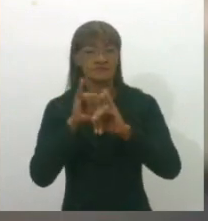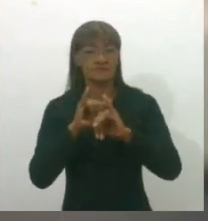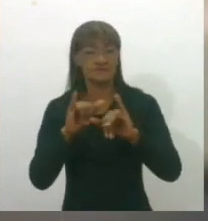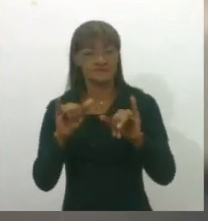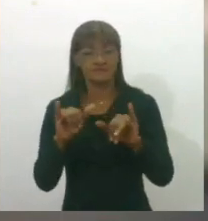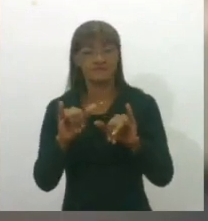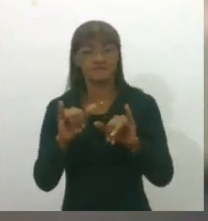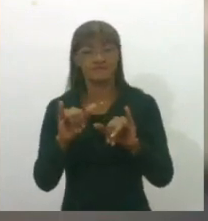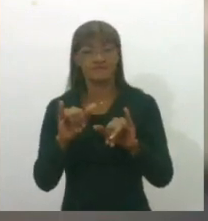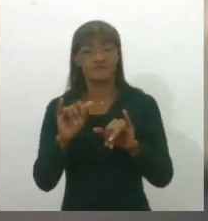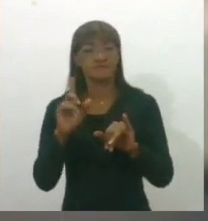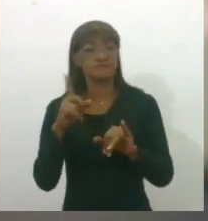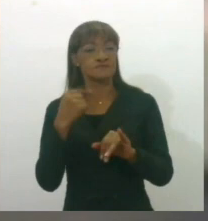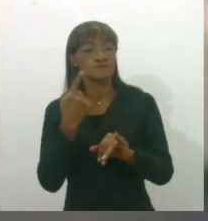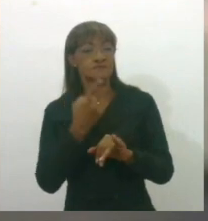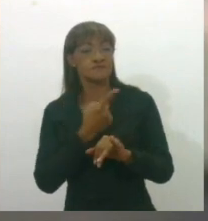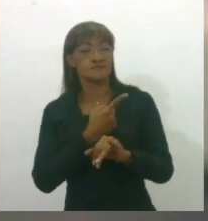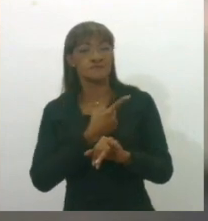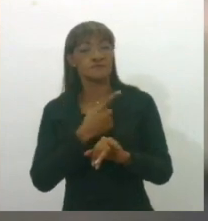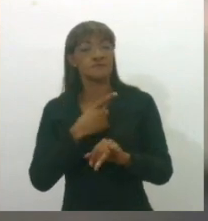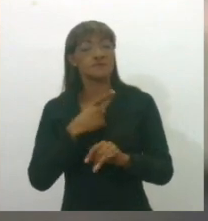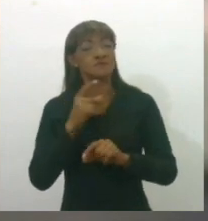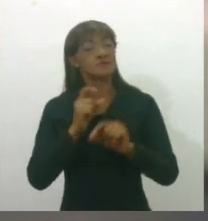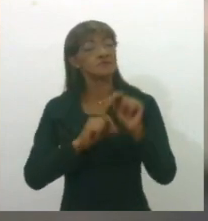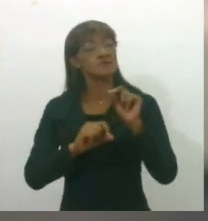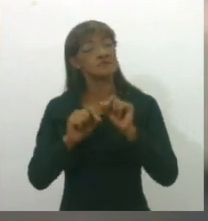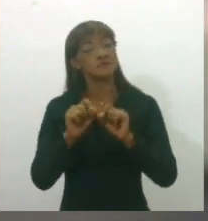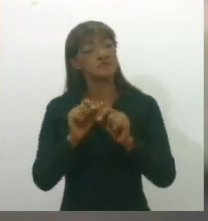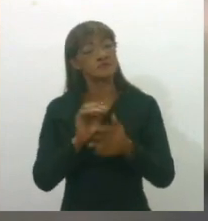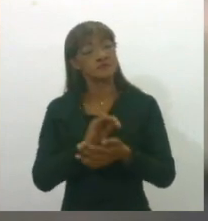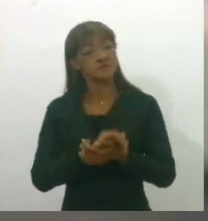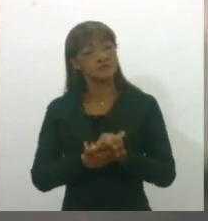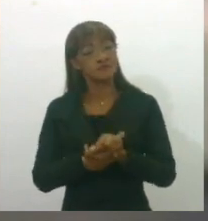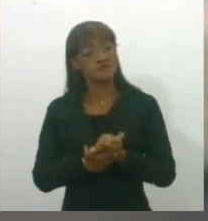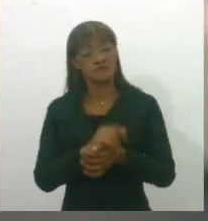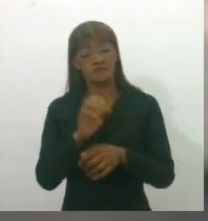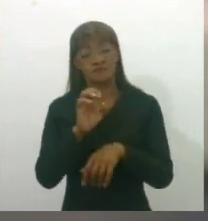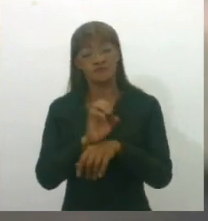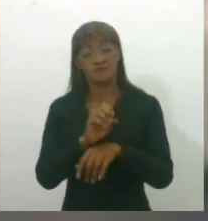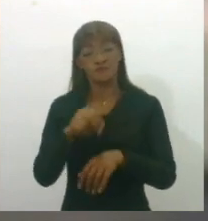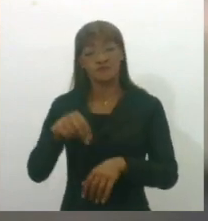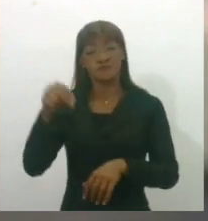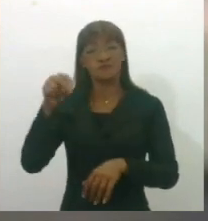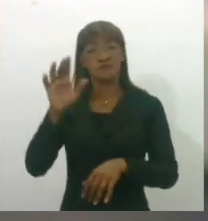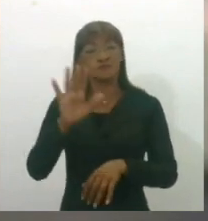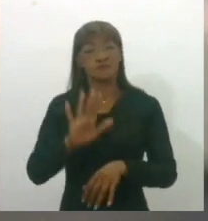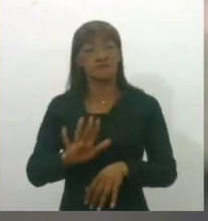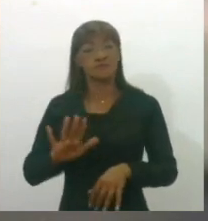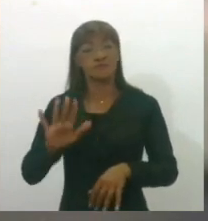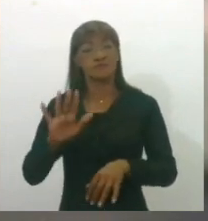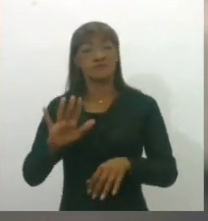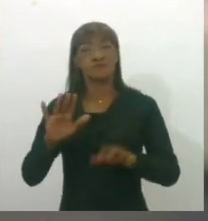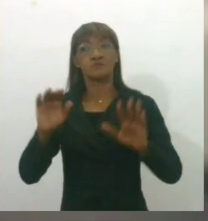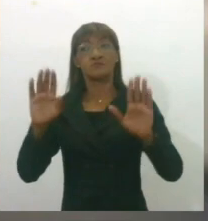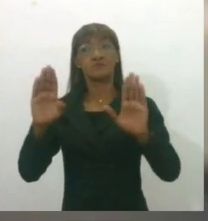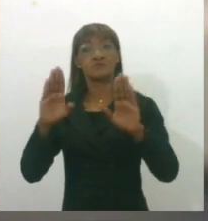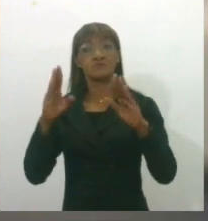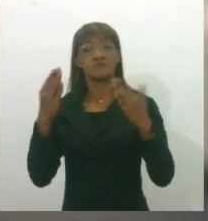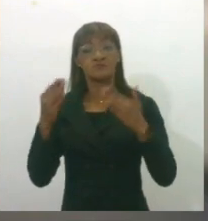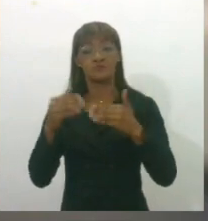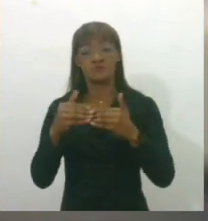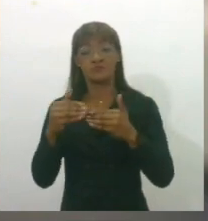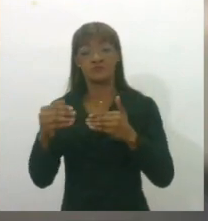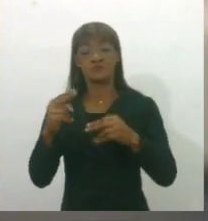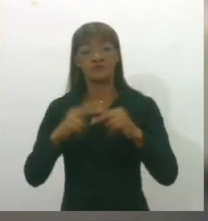peculiaridade, Arícia, de sermos um estado do Nordeste que tem os festejos juninos que estão se aproximando. E é uma época que